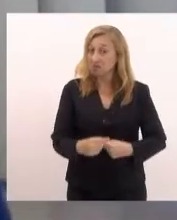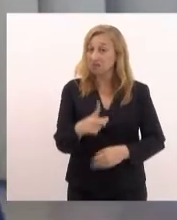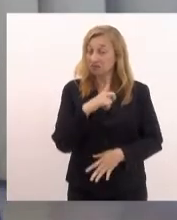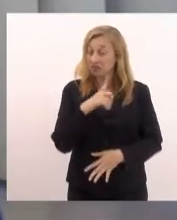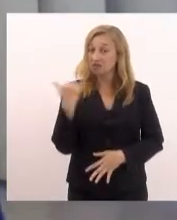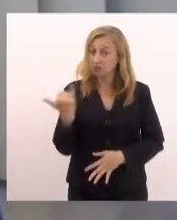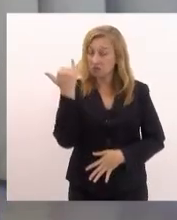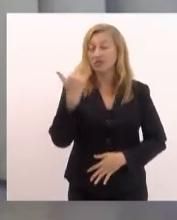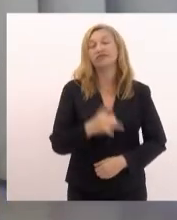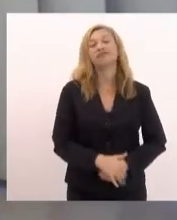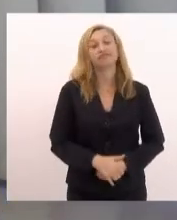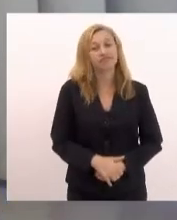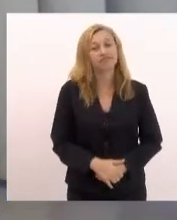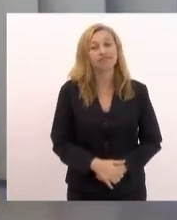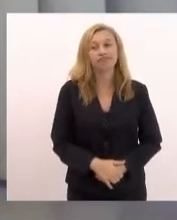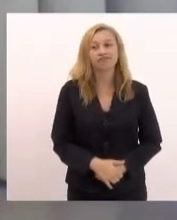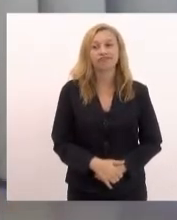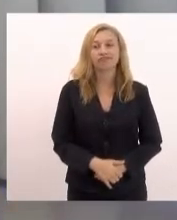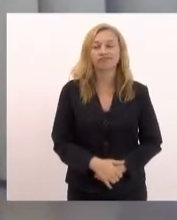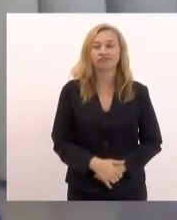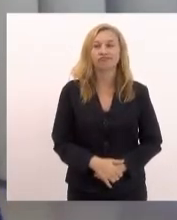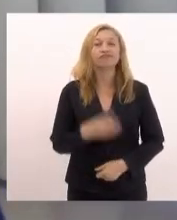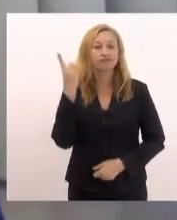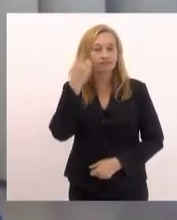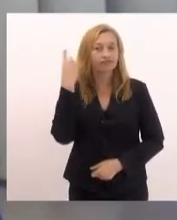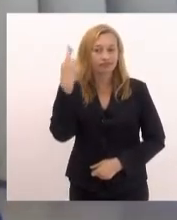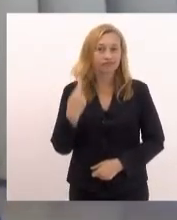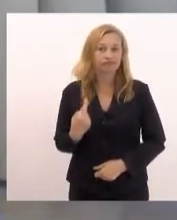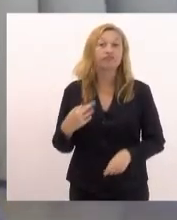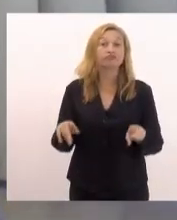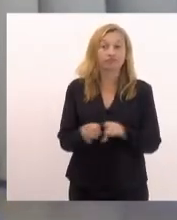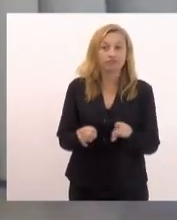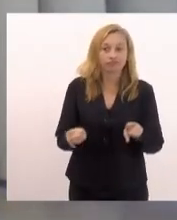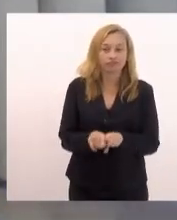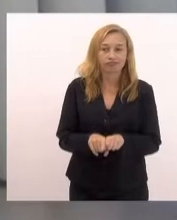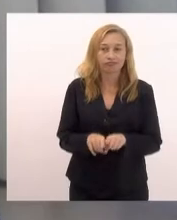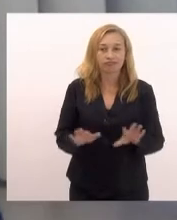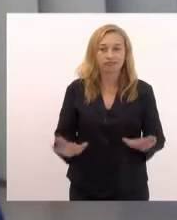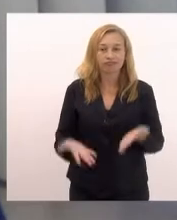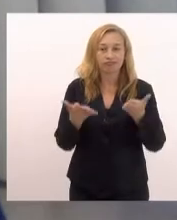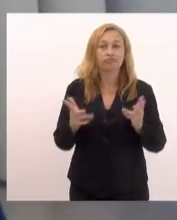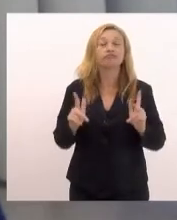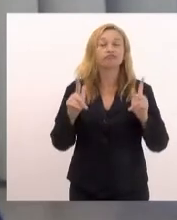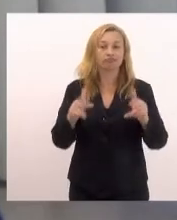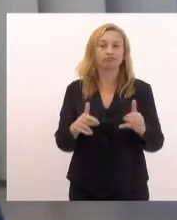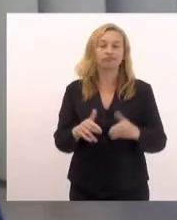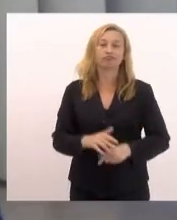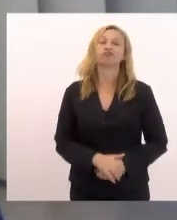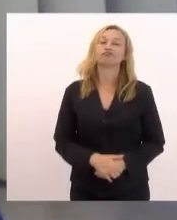importante. Não à toa, a deputada Renata Souza também tem iniciativa semelhante para